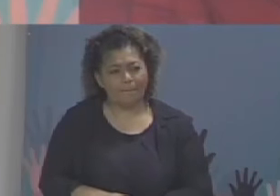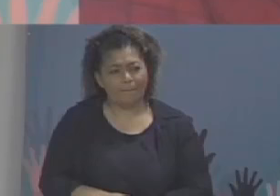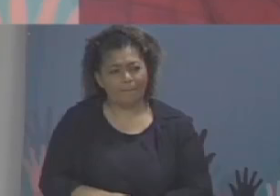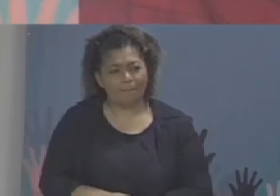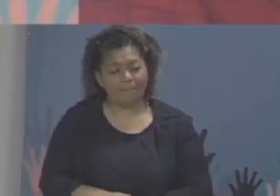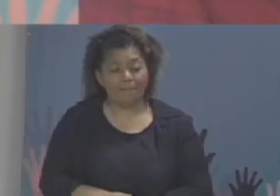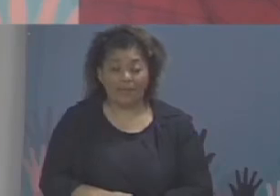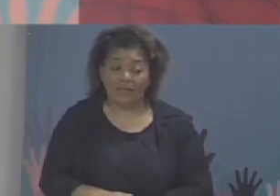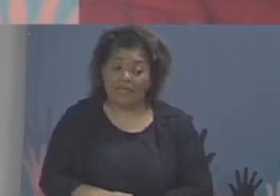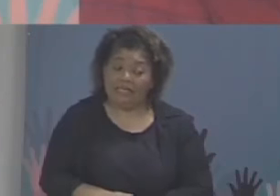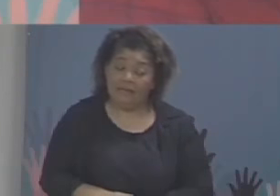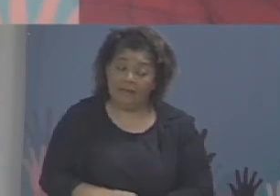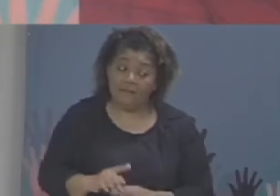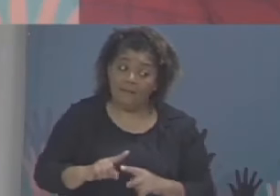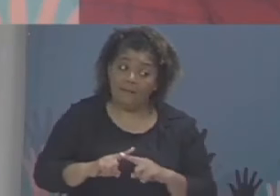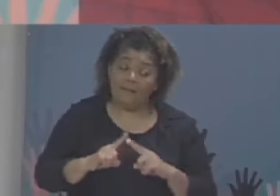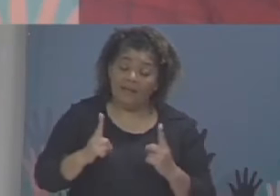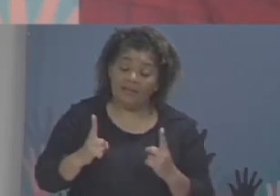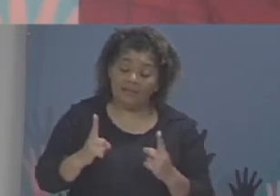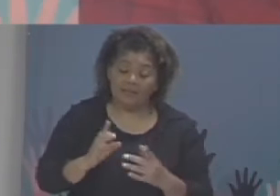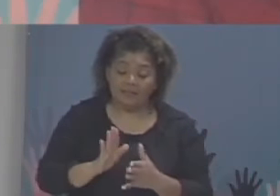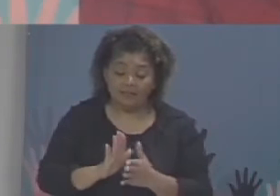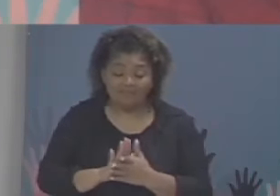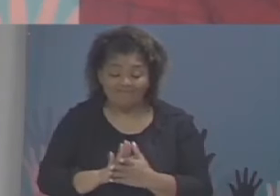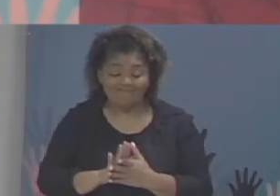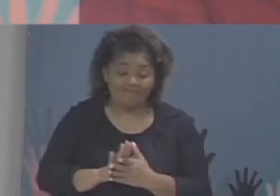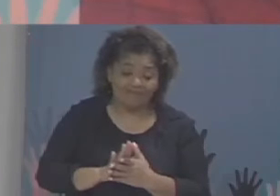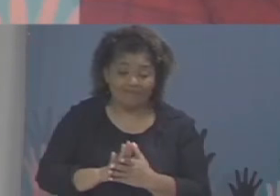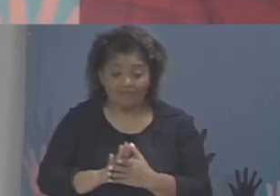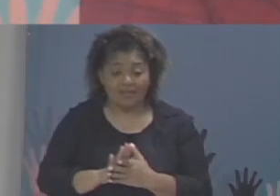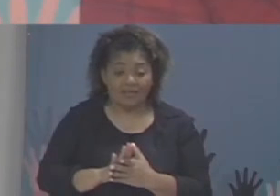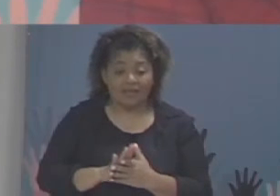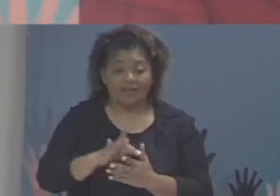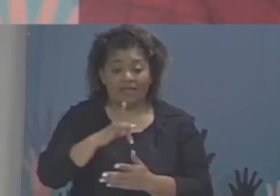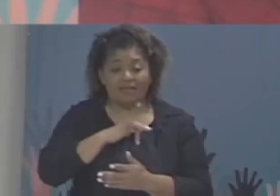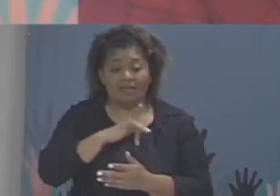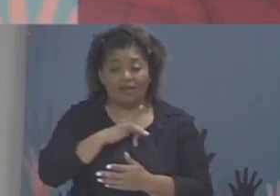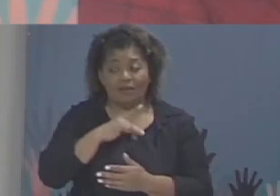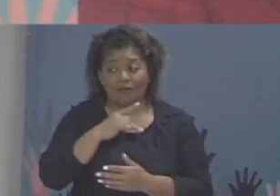Por outro lado, quando você vê os memes, nenhuma referência a essa questão.